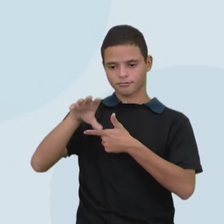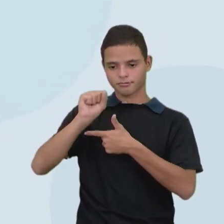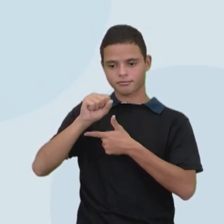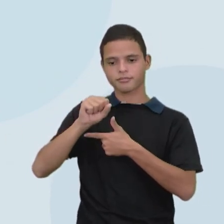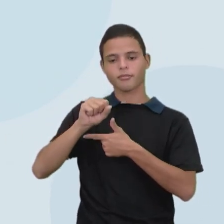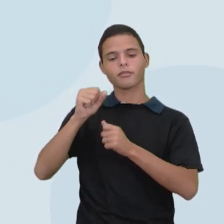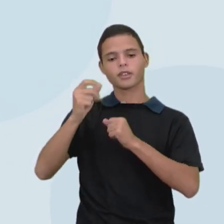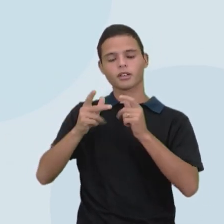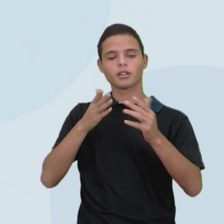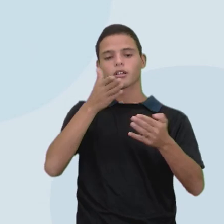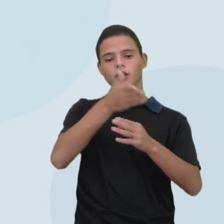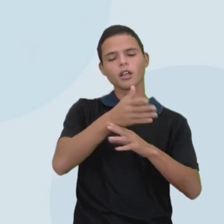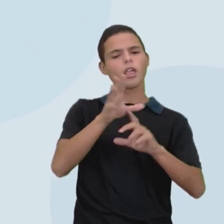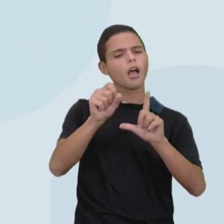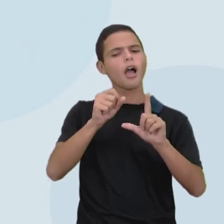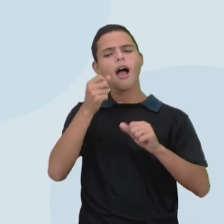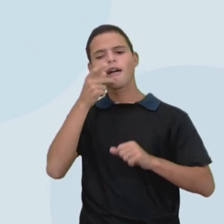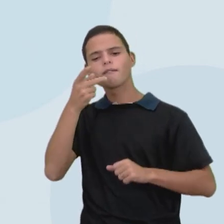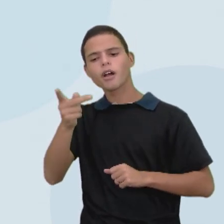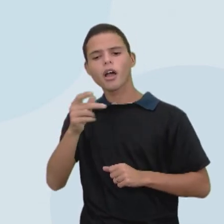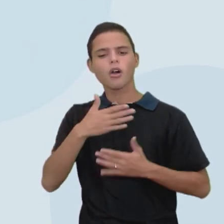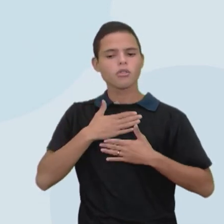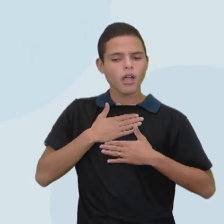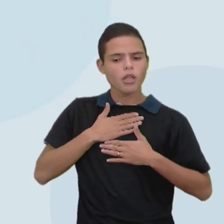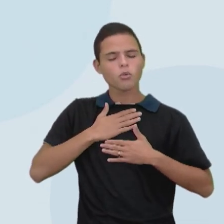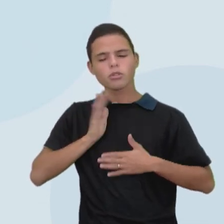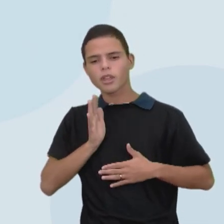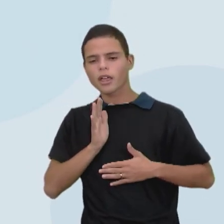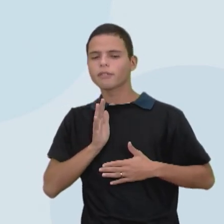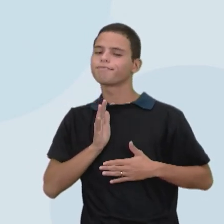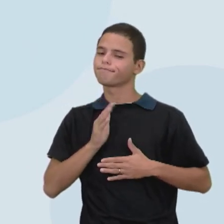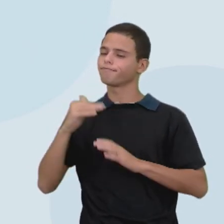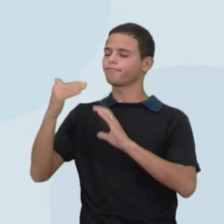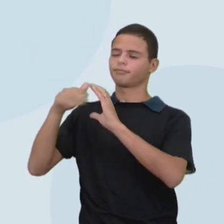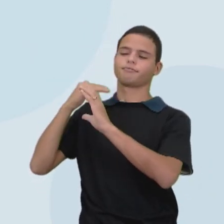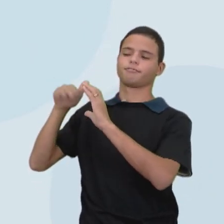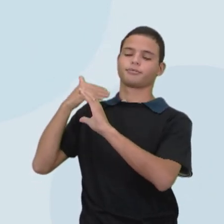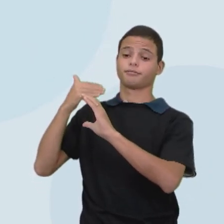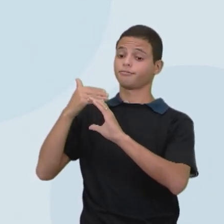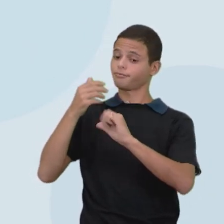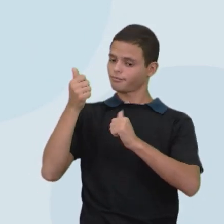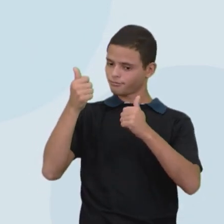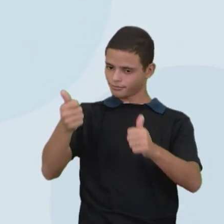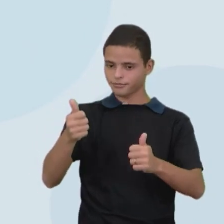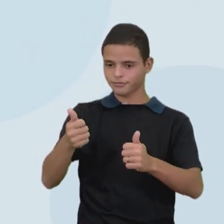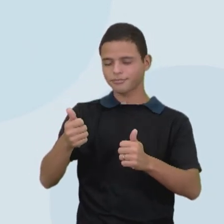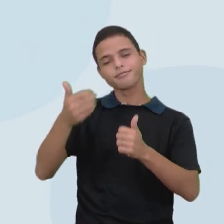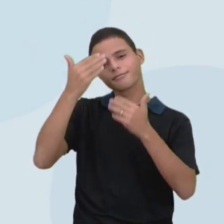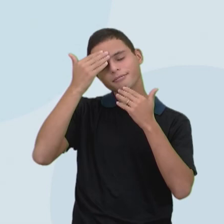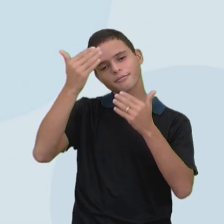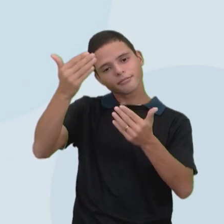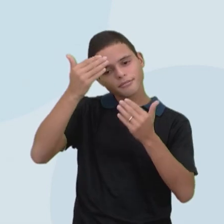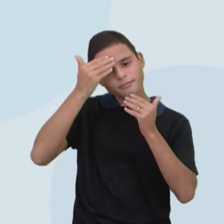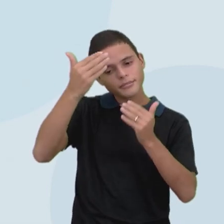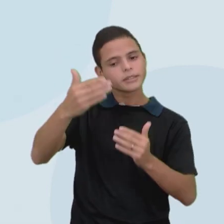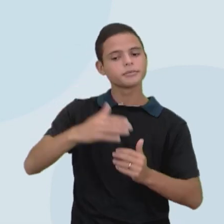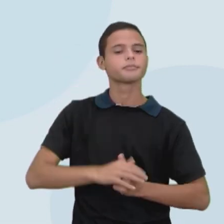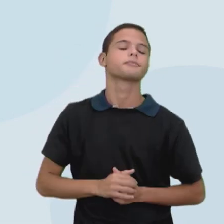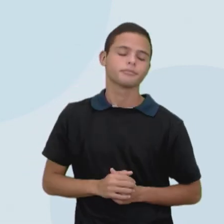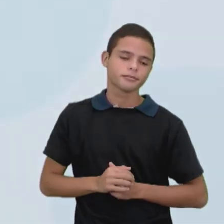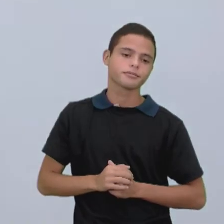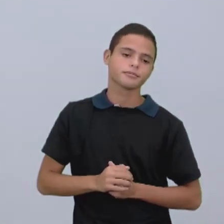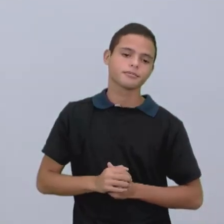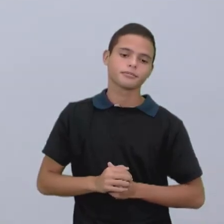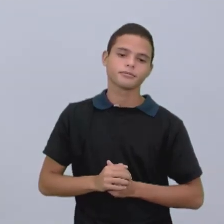link. Entrem lá, diga se você gostou, mandem carinhas felizes, que eu e o Osmar a gente agradece, tá bom? E muito obrigada mesmo